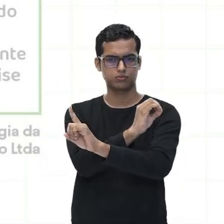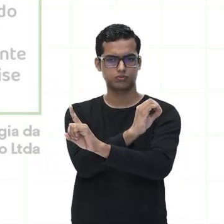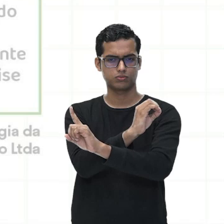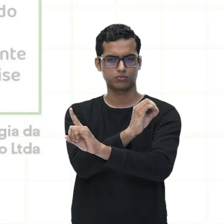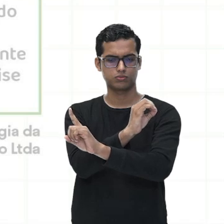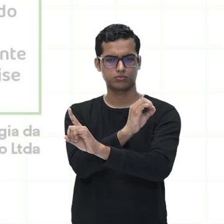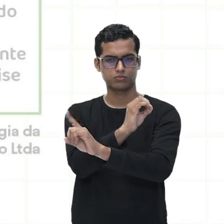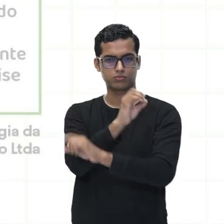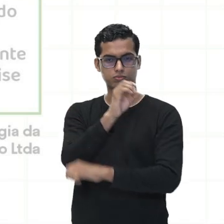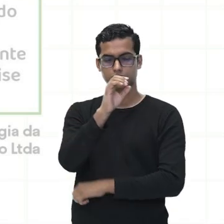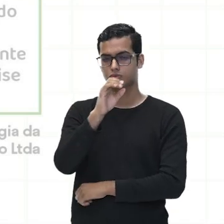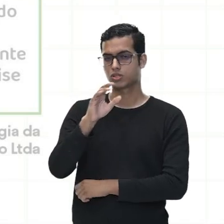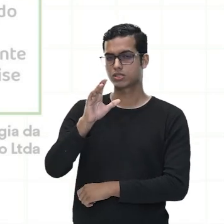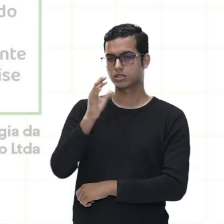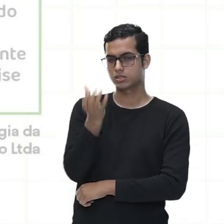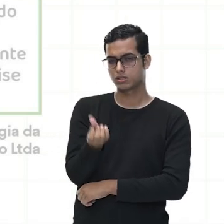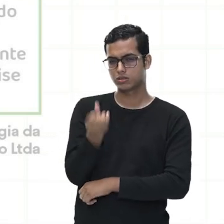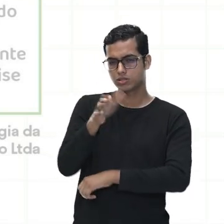a